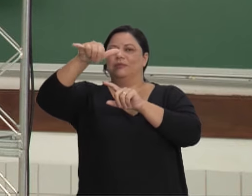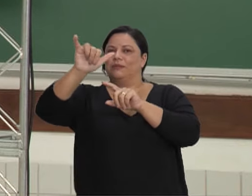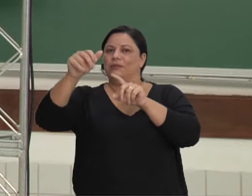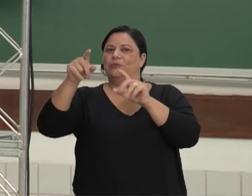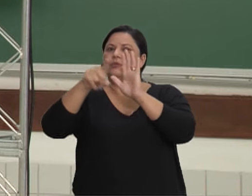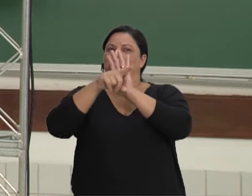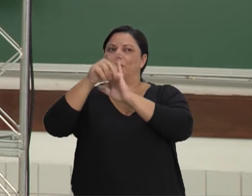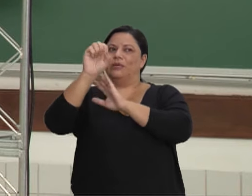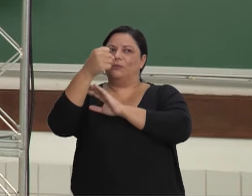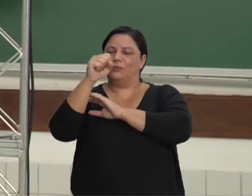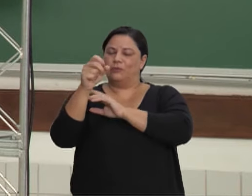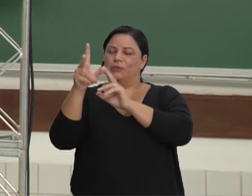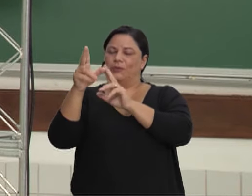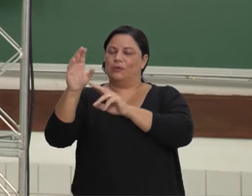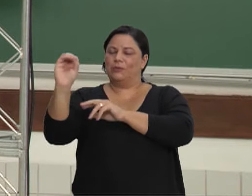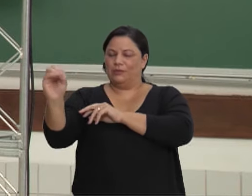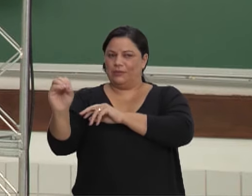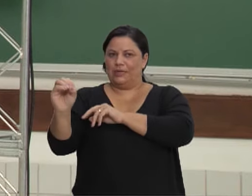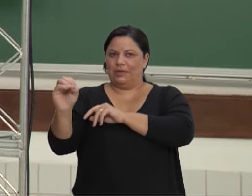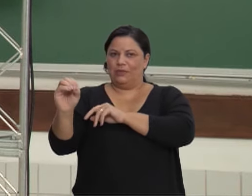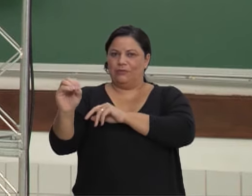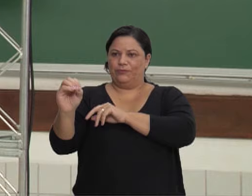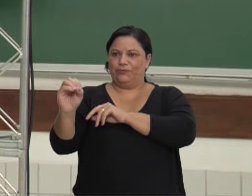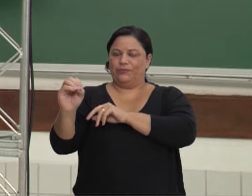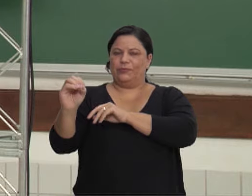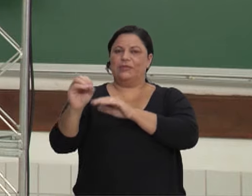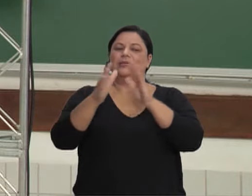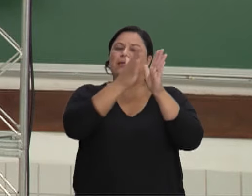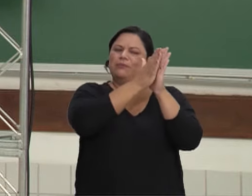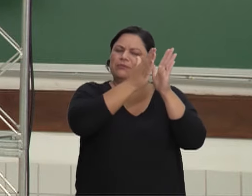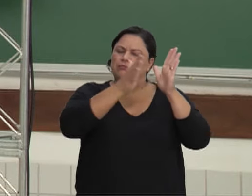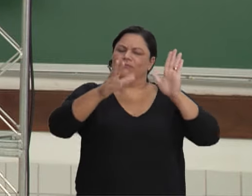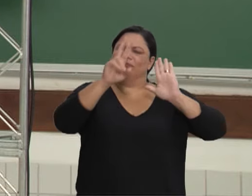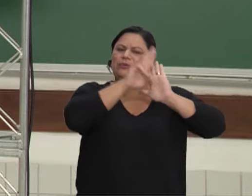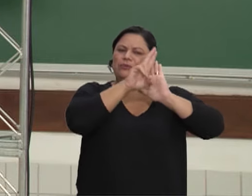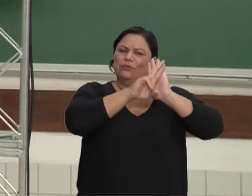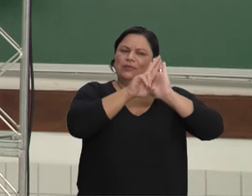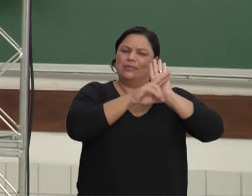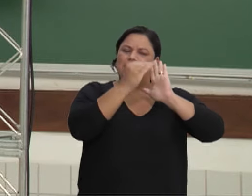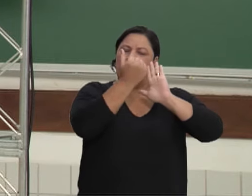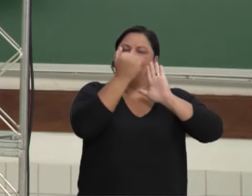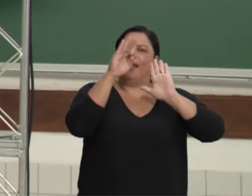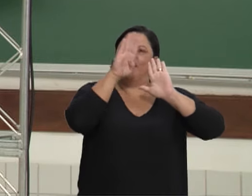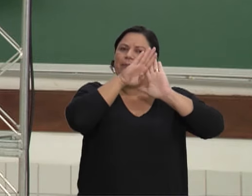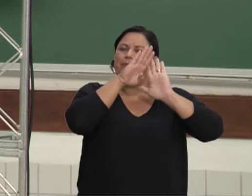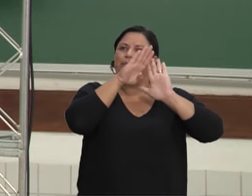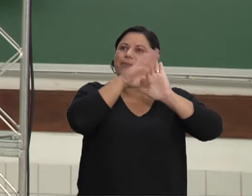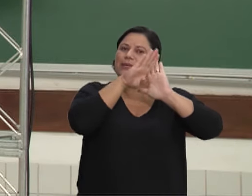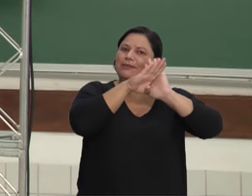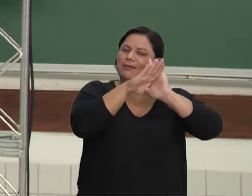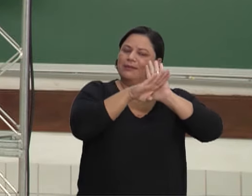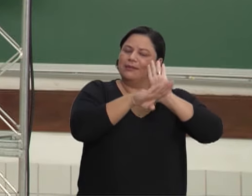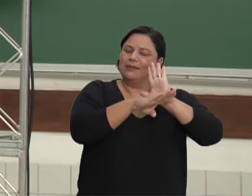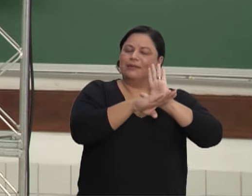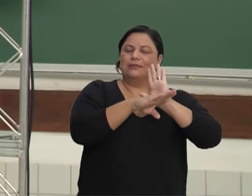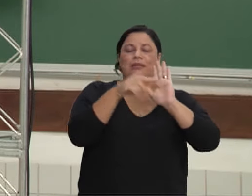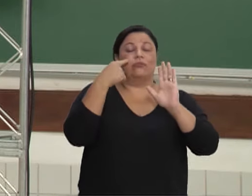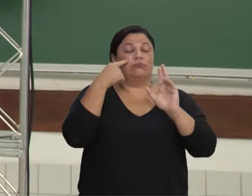descobrir. Utilizando a fórmula, a gente vai encontrar a mesma coisa. Vamos verificar, né, se é a mesma coisa.